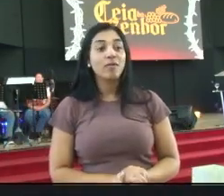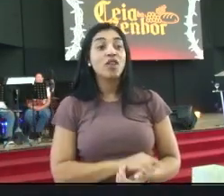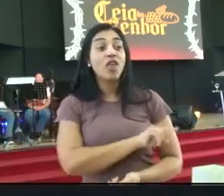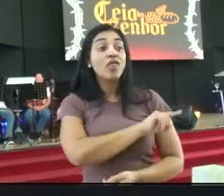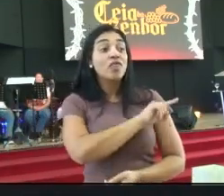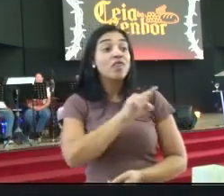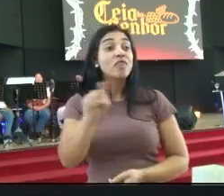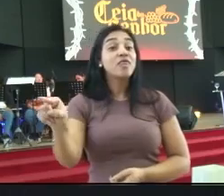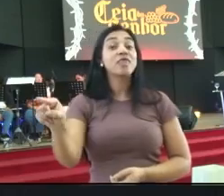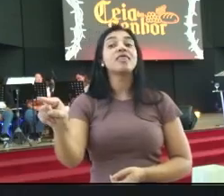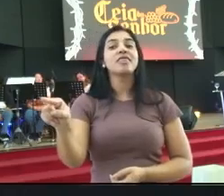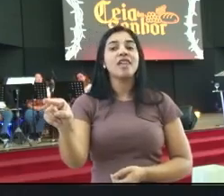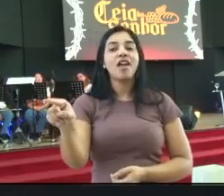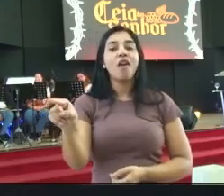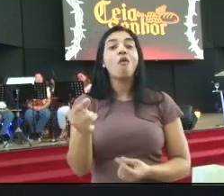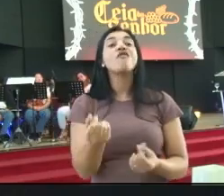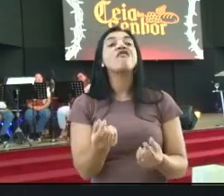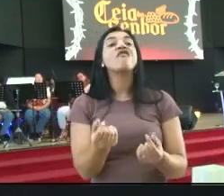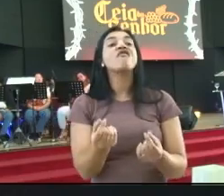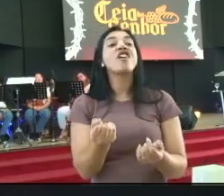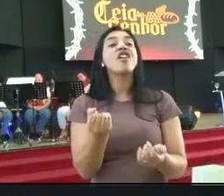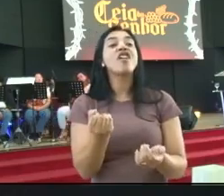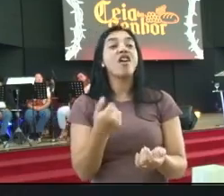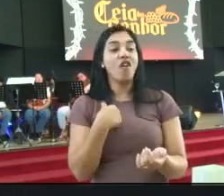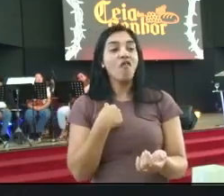Quanto que vale